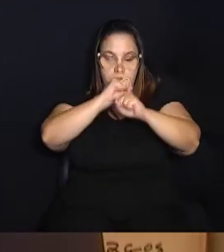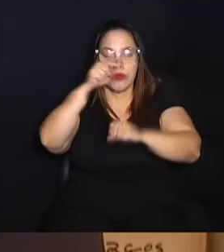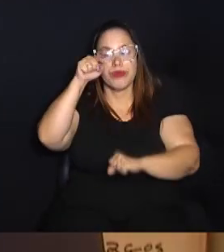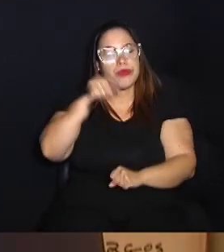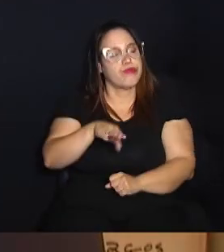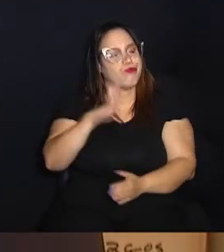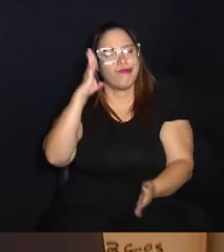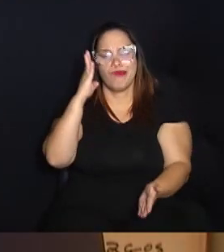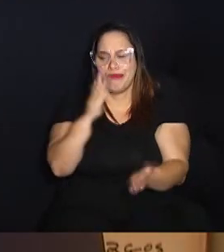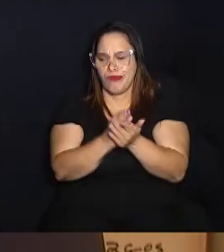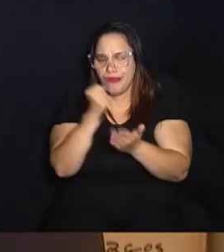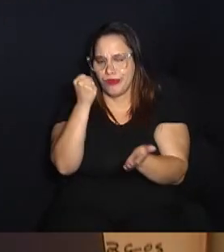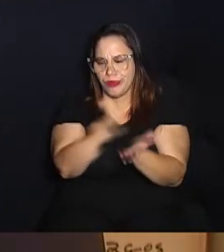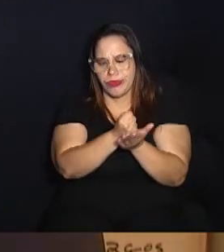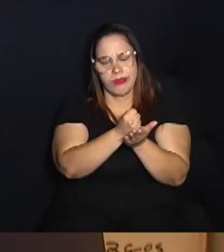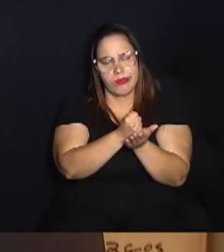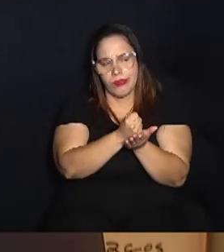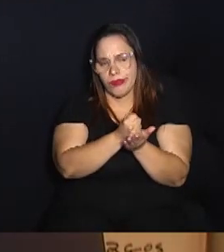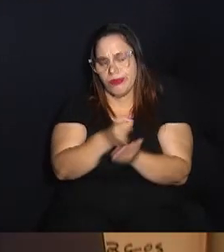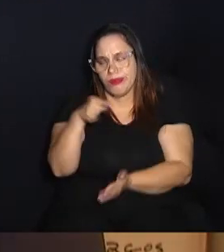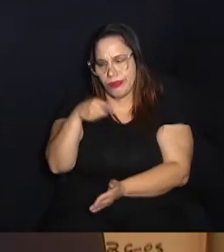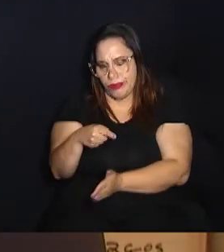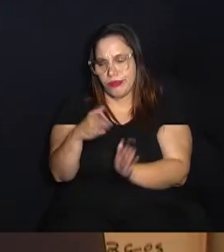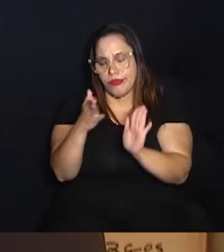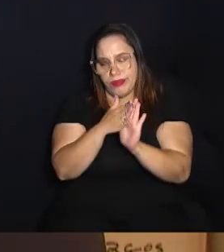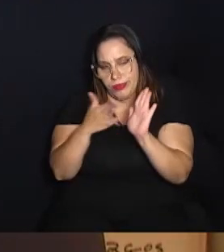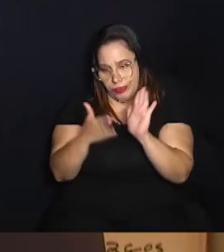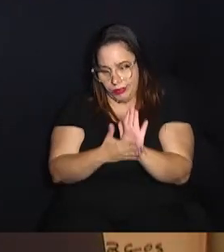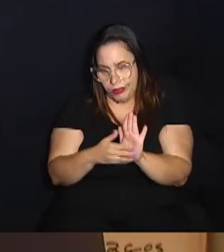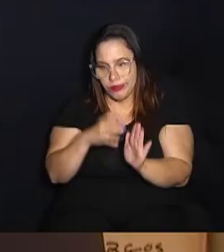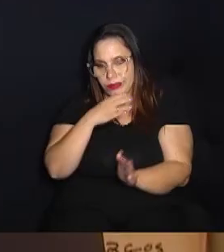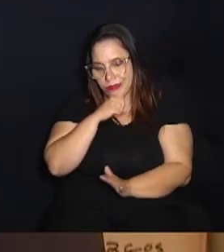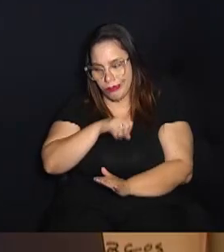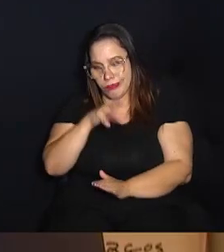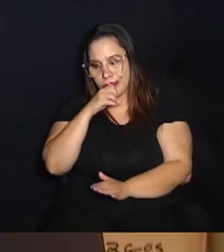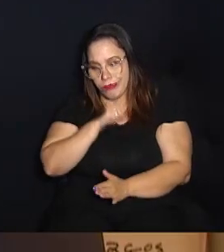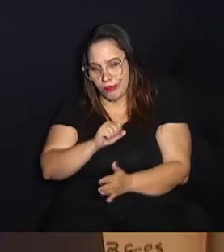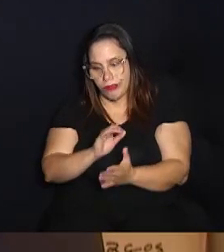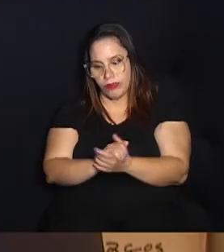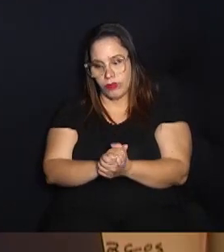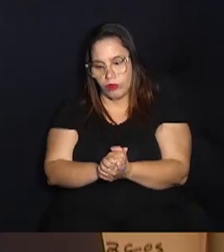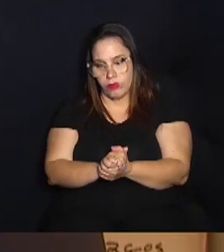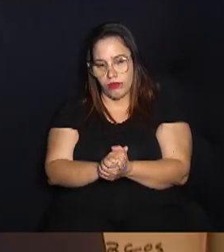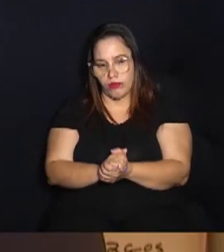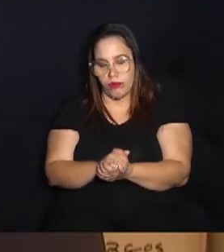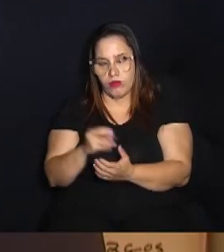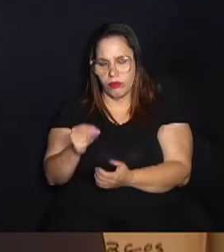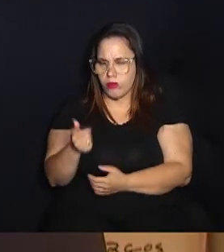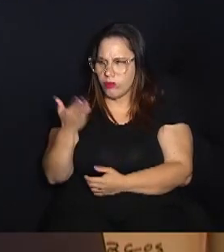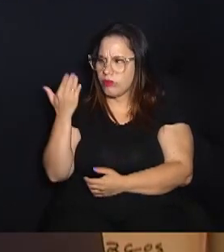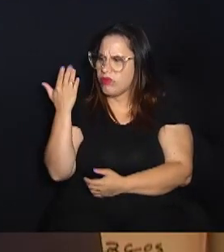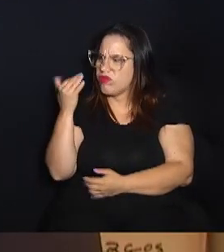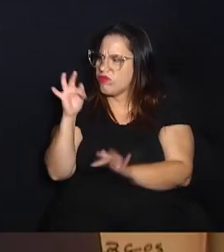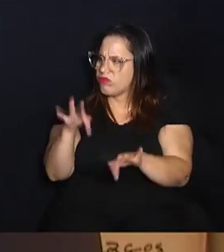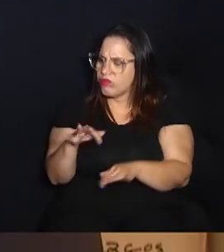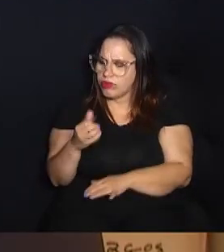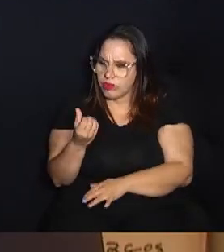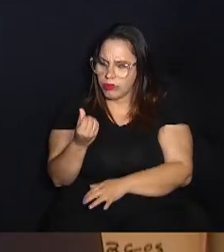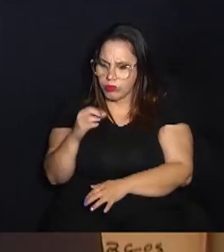dos marcos principais dessa metodologia que, desde o final dos anos